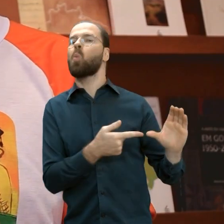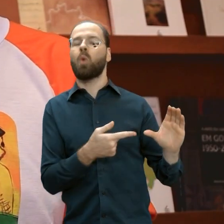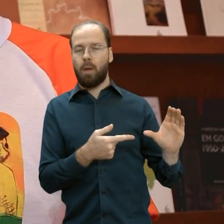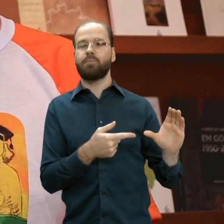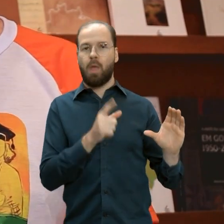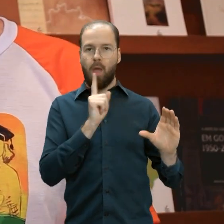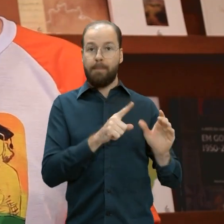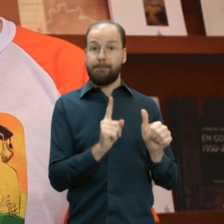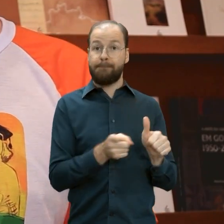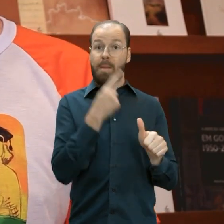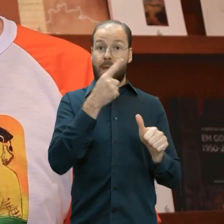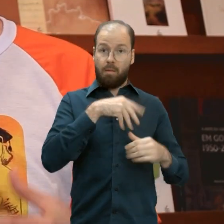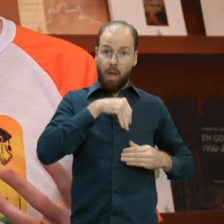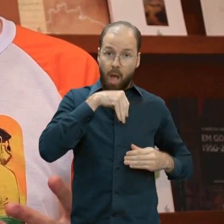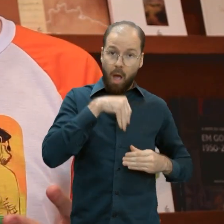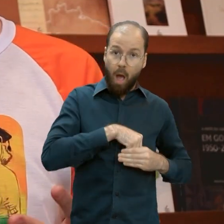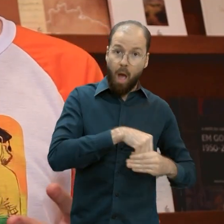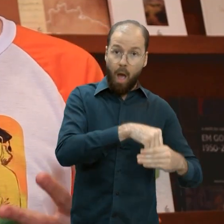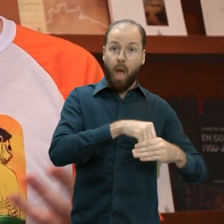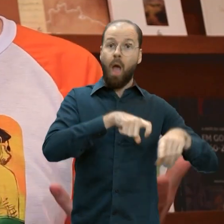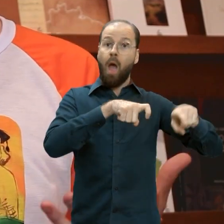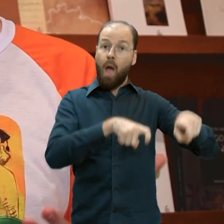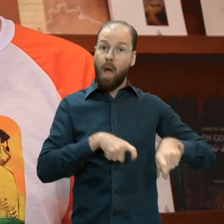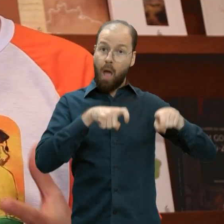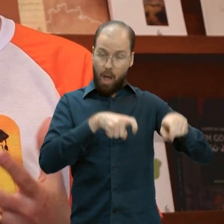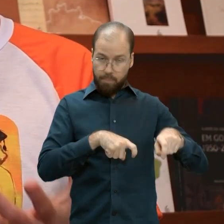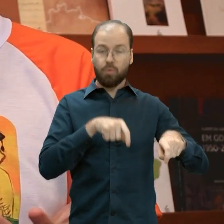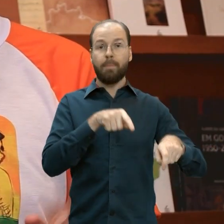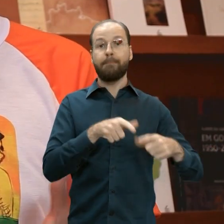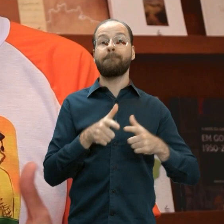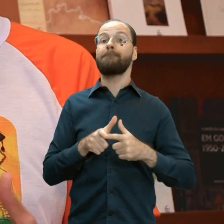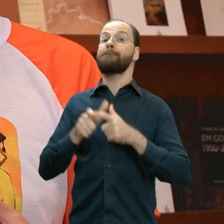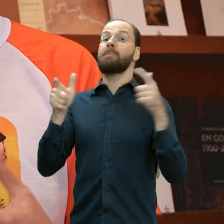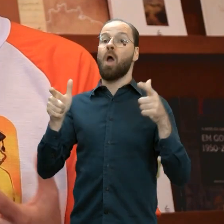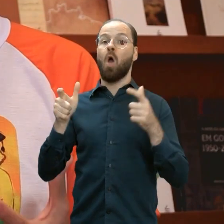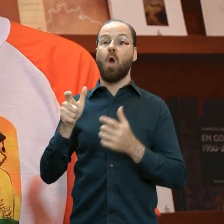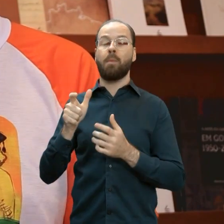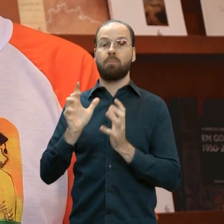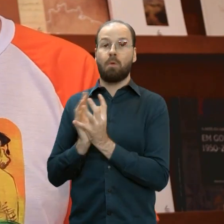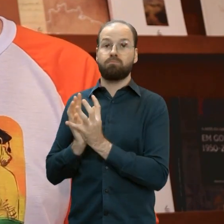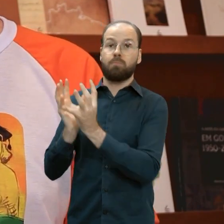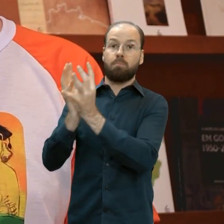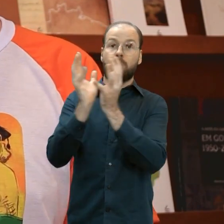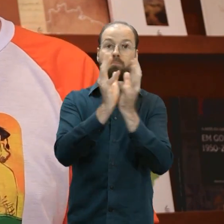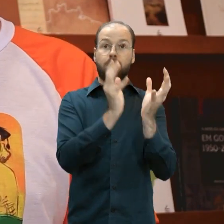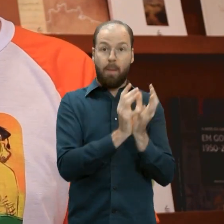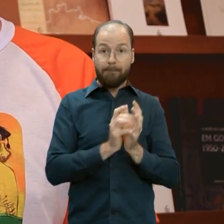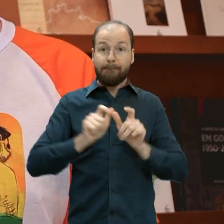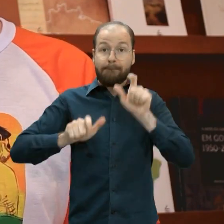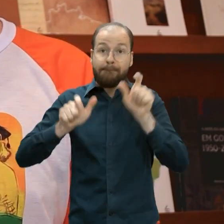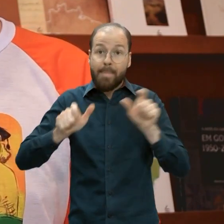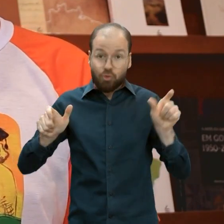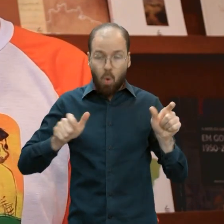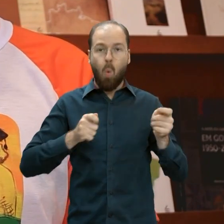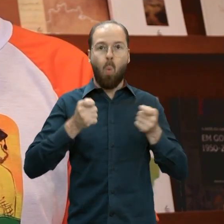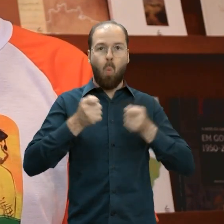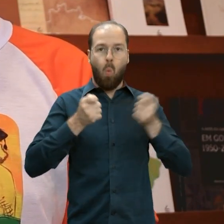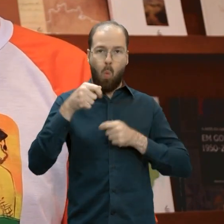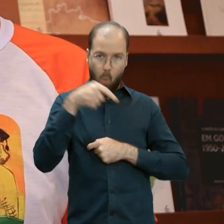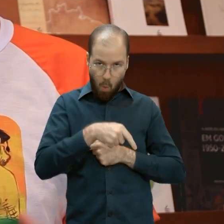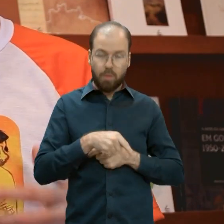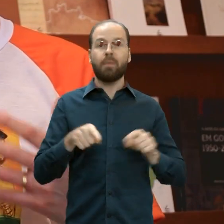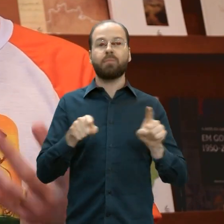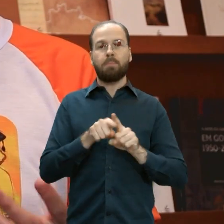em campo, que é, em grande parte, controlada por grupos brasileiros, por produtores brasileiros, e por todo um setor